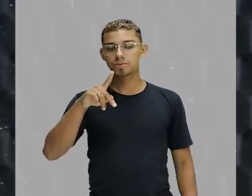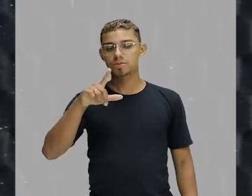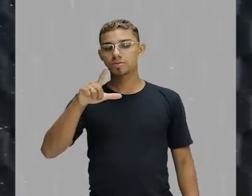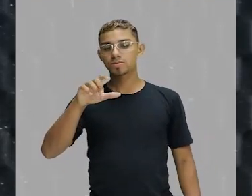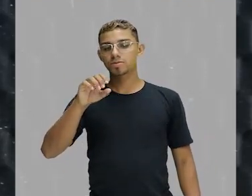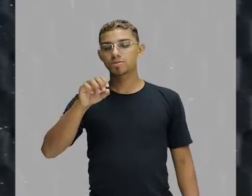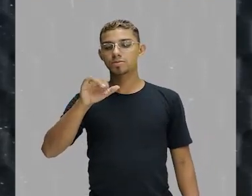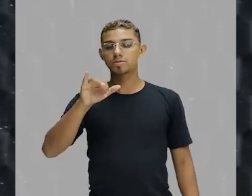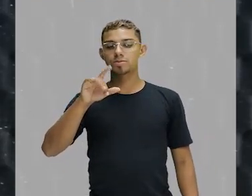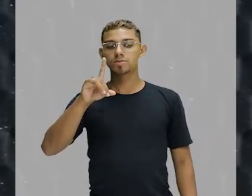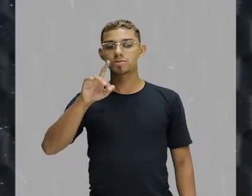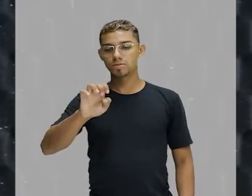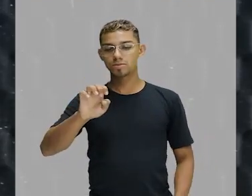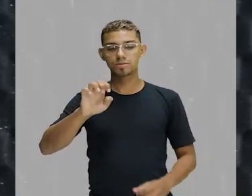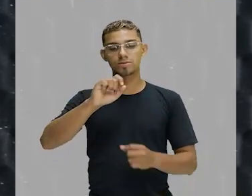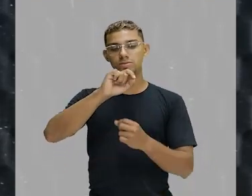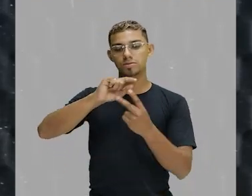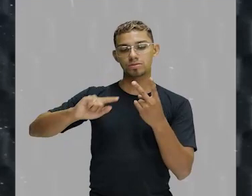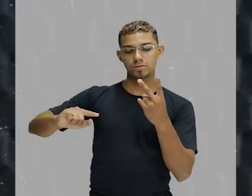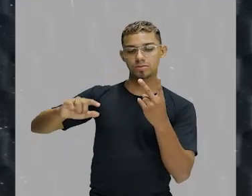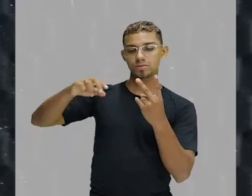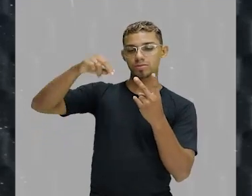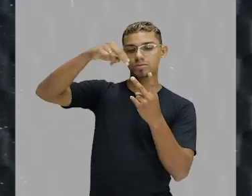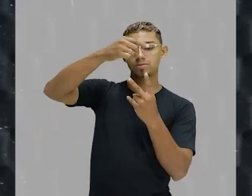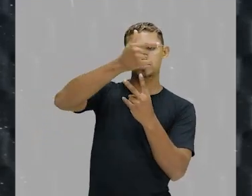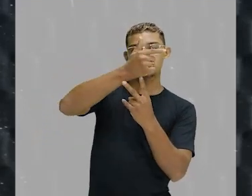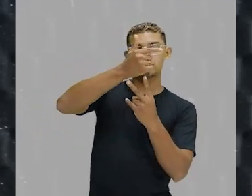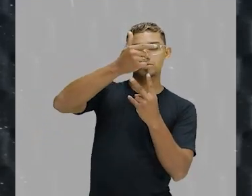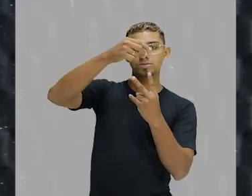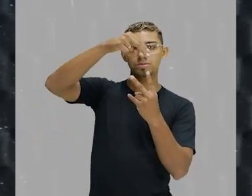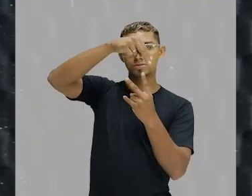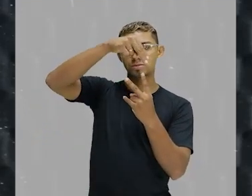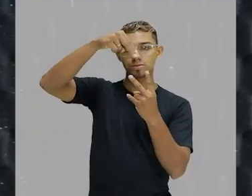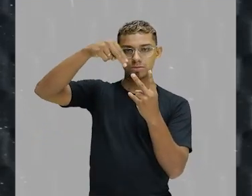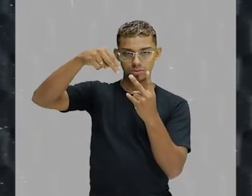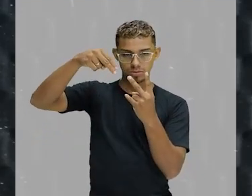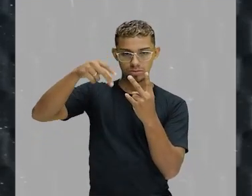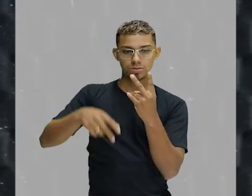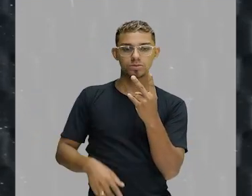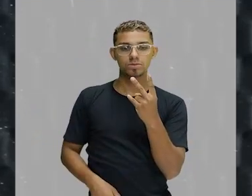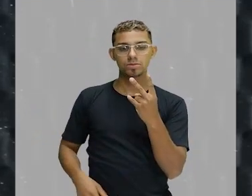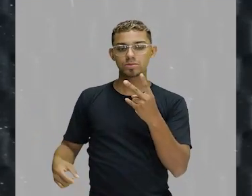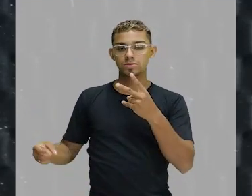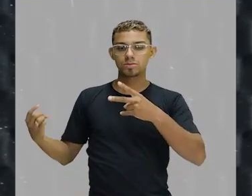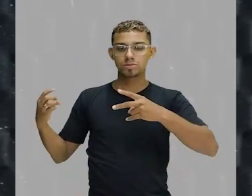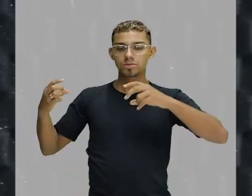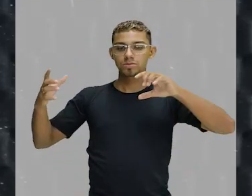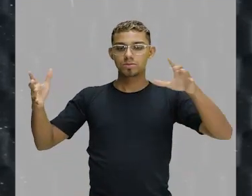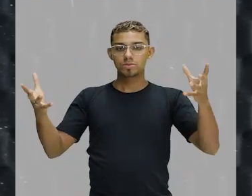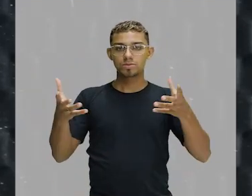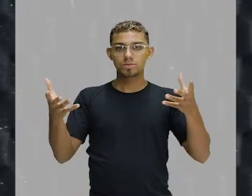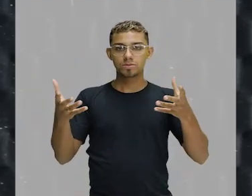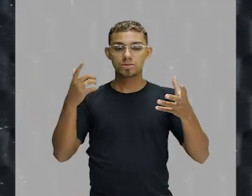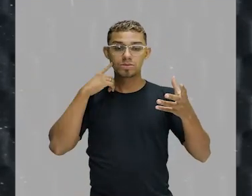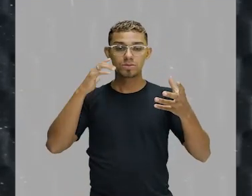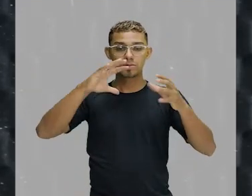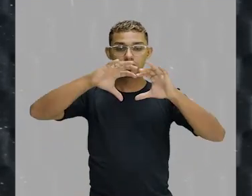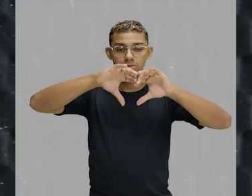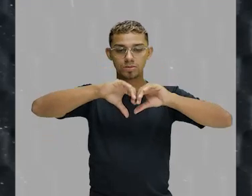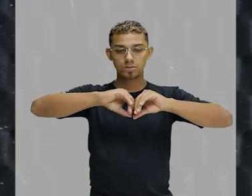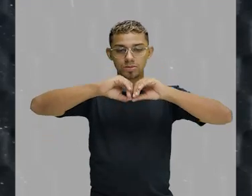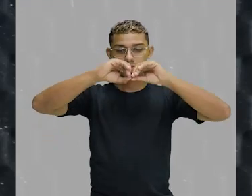dois conjuntos cromossômicos, certo? Ela está preparada agora para se dividir. Percebam que ela tem